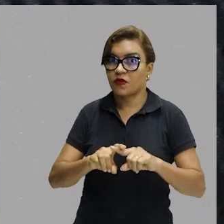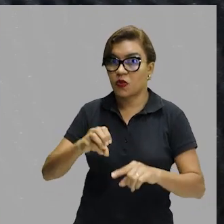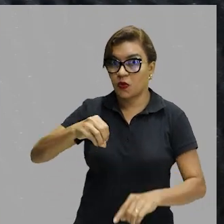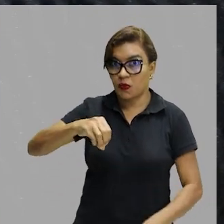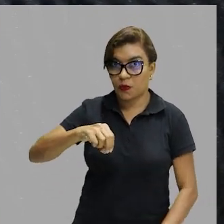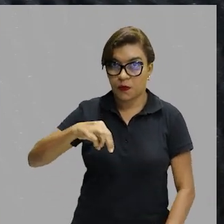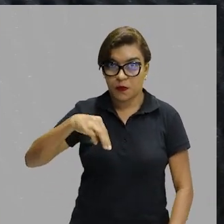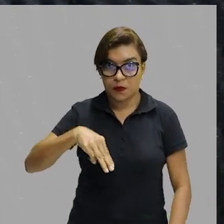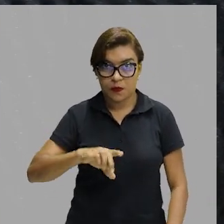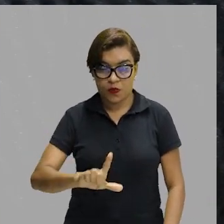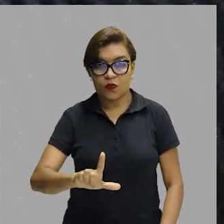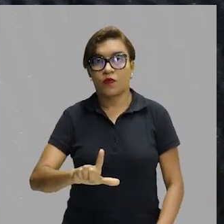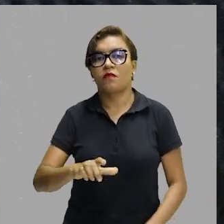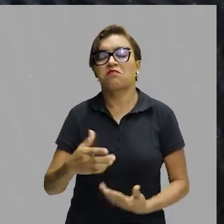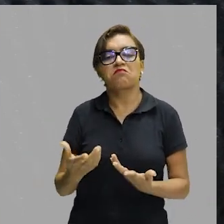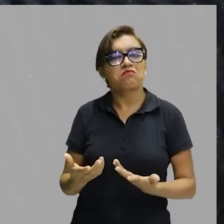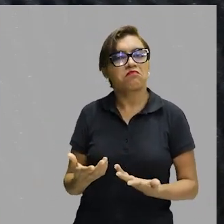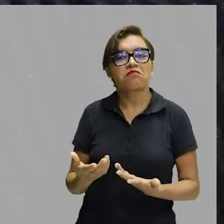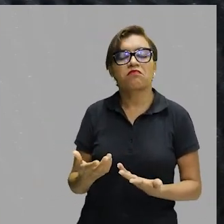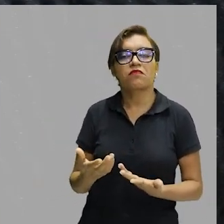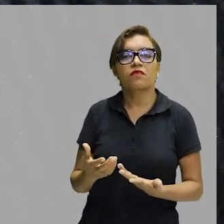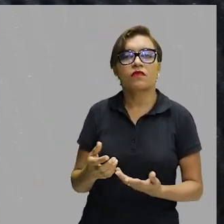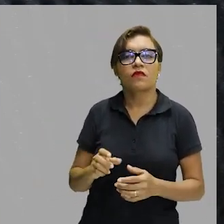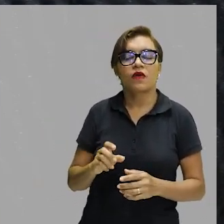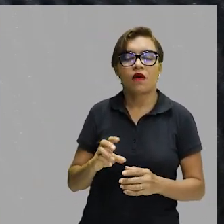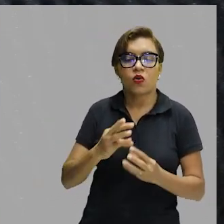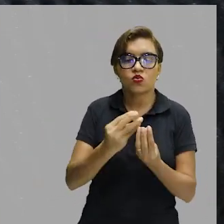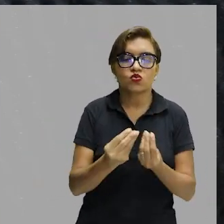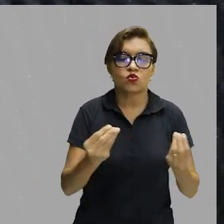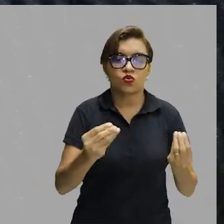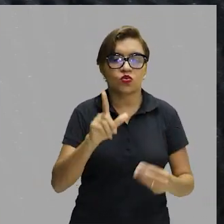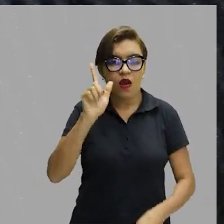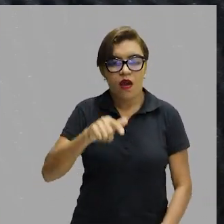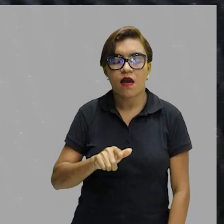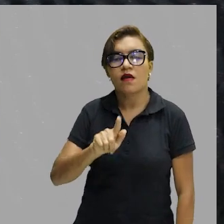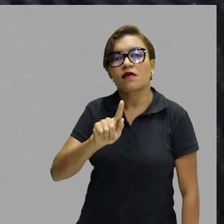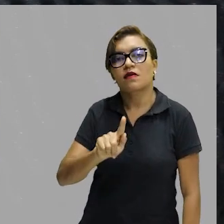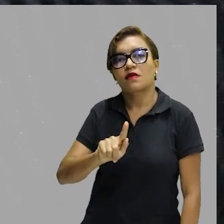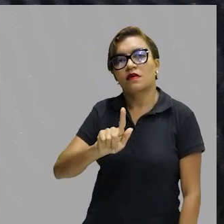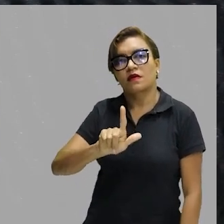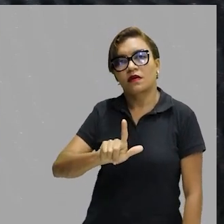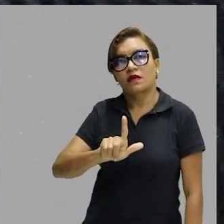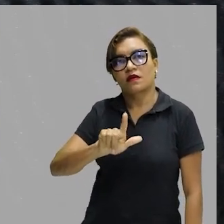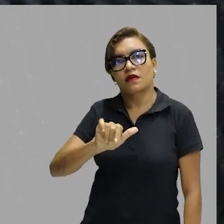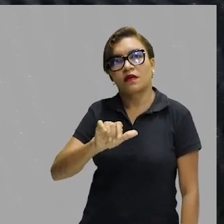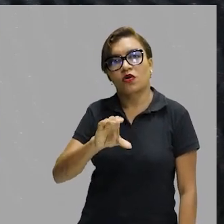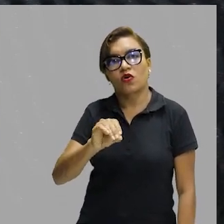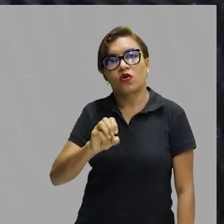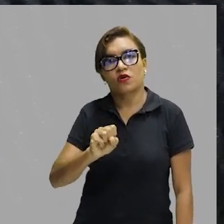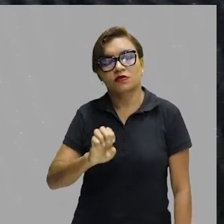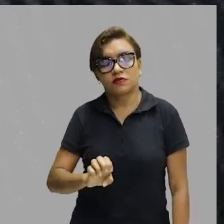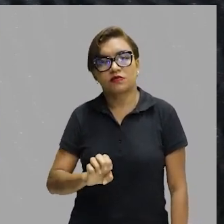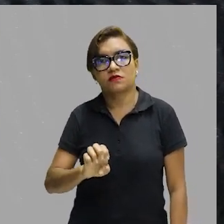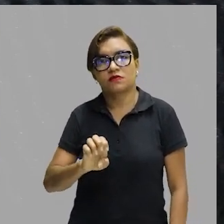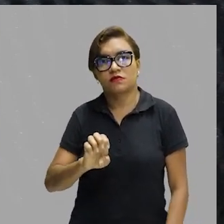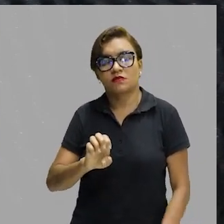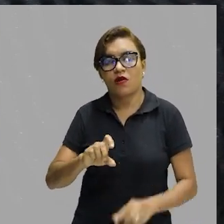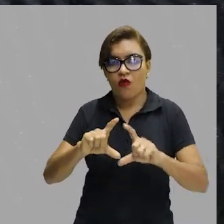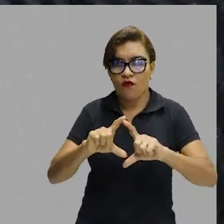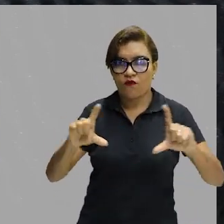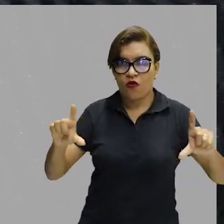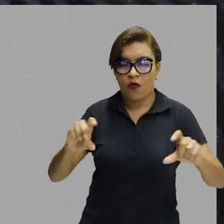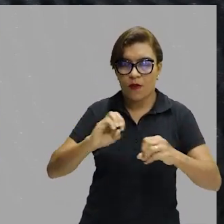do soluto. Turma, quem é o soluto? Glicose. E aí, qual é a sua fórmula molecular?